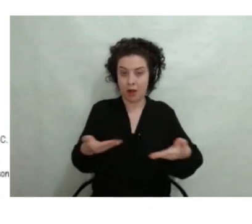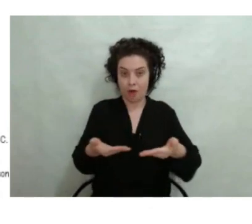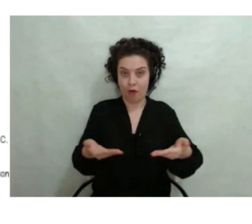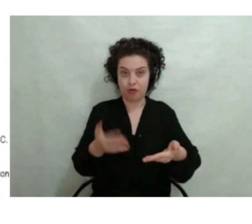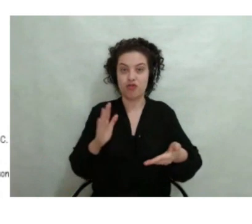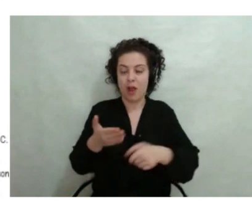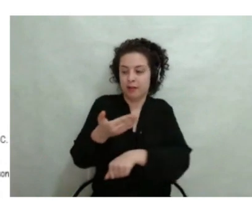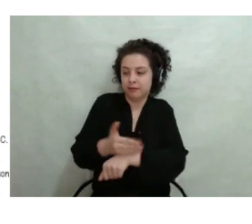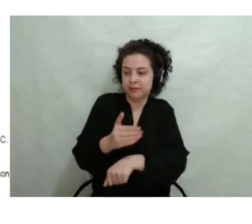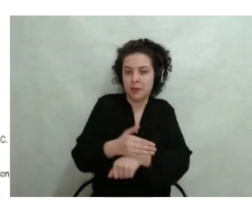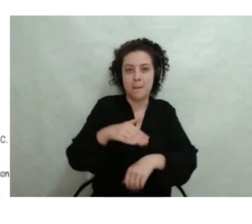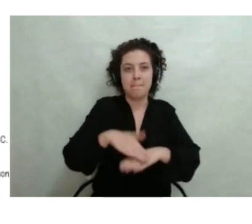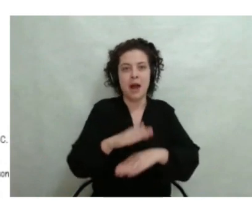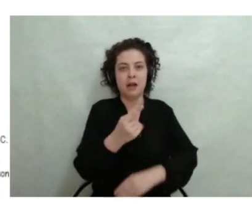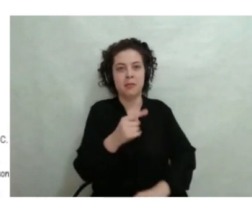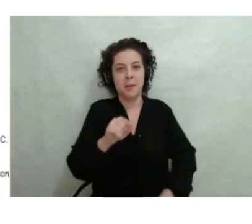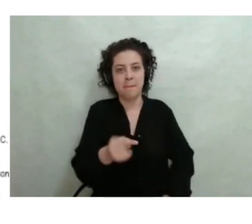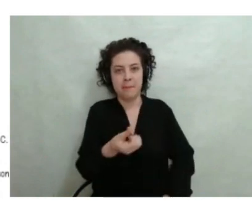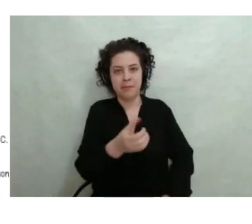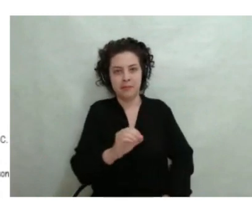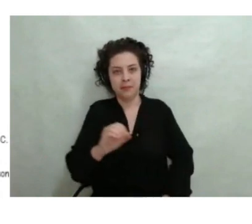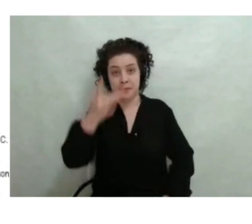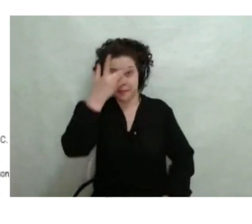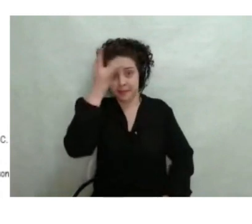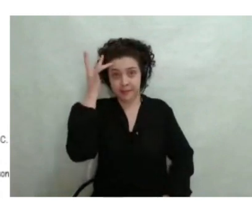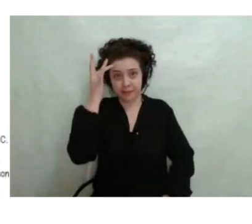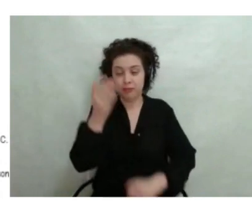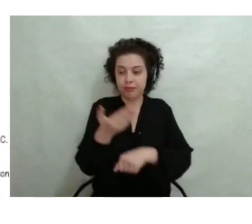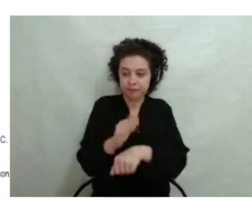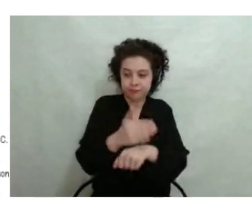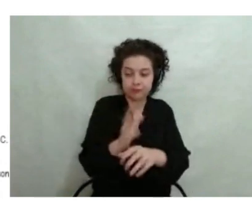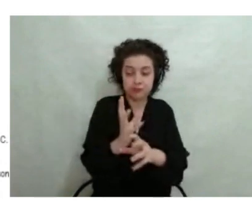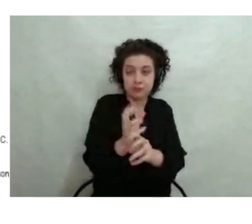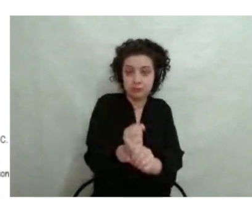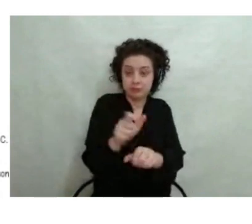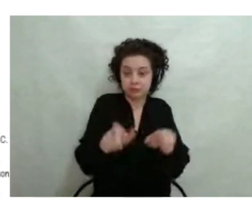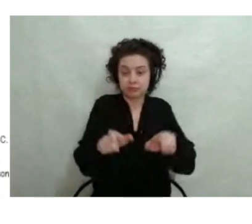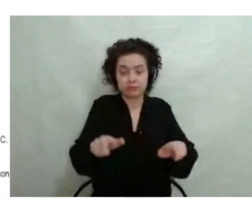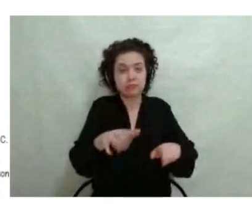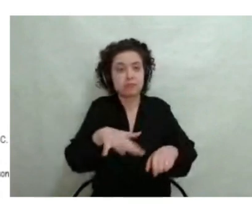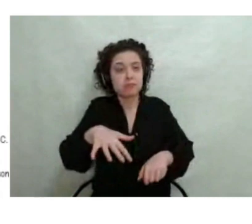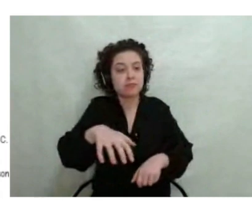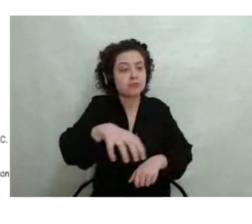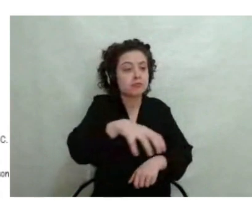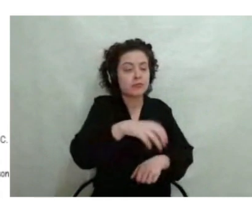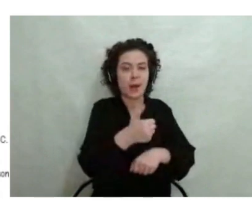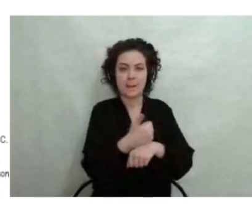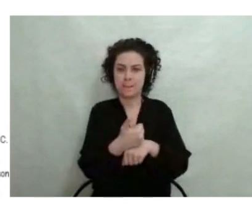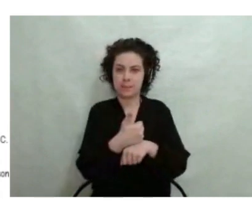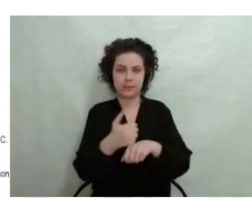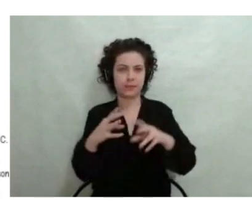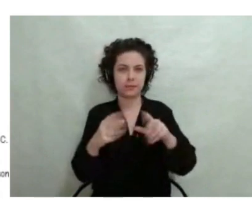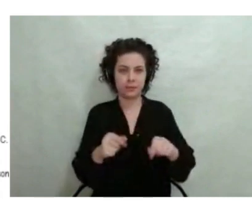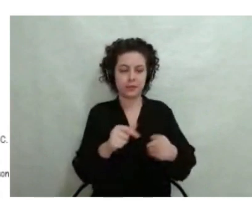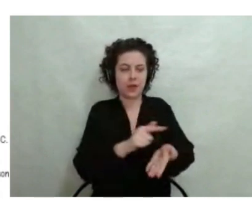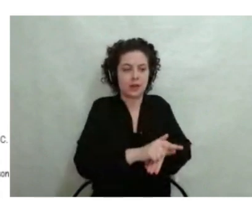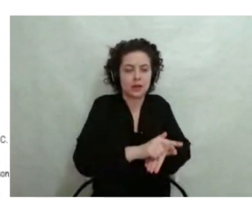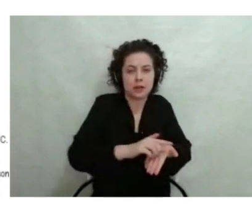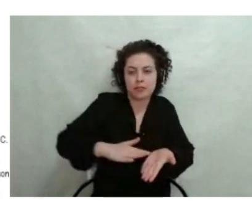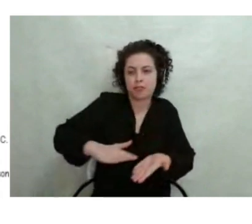mais de 1.600 pessoas, sejam eles de todas as profissões, pessoal da limpeza, pessoal